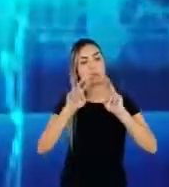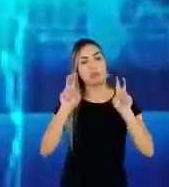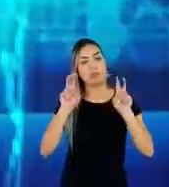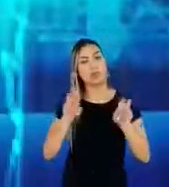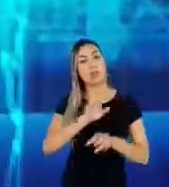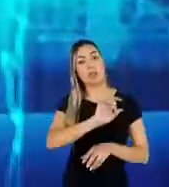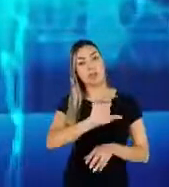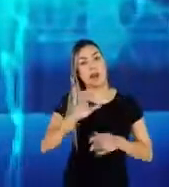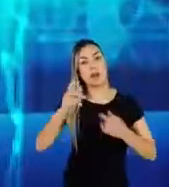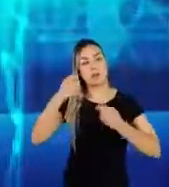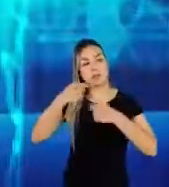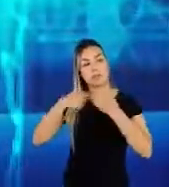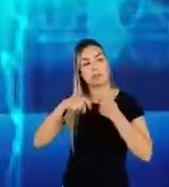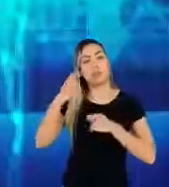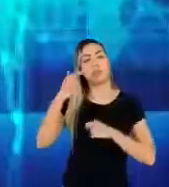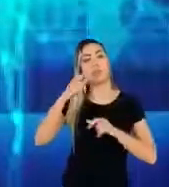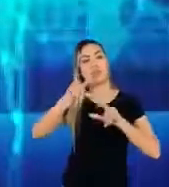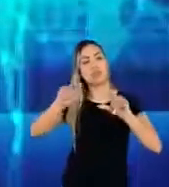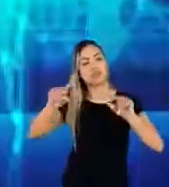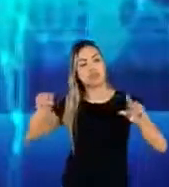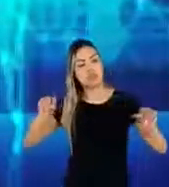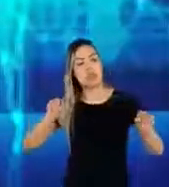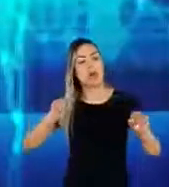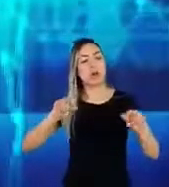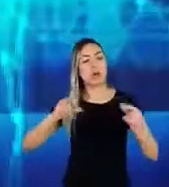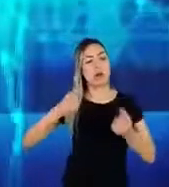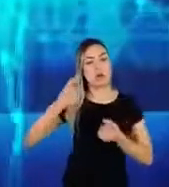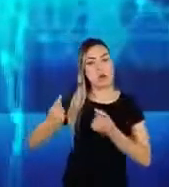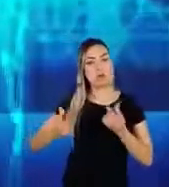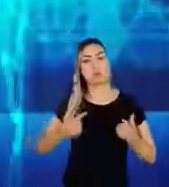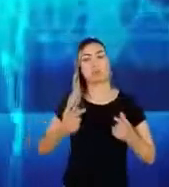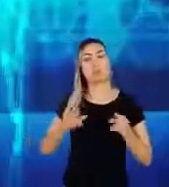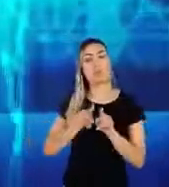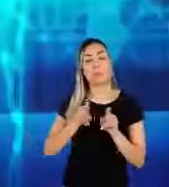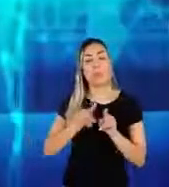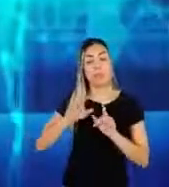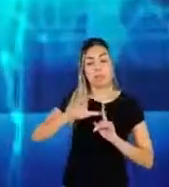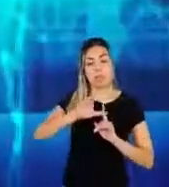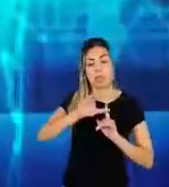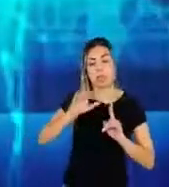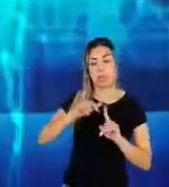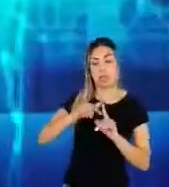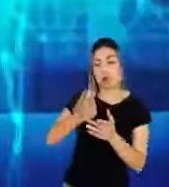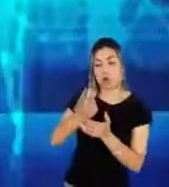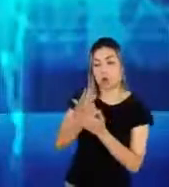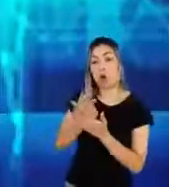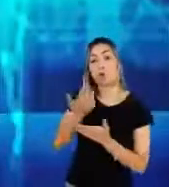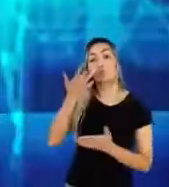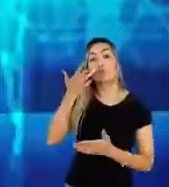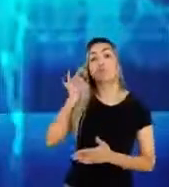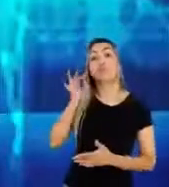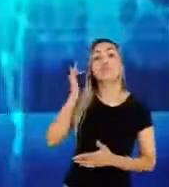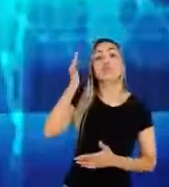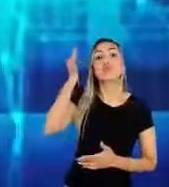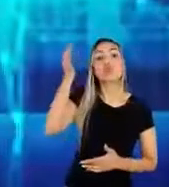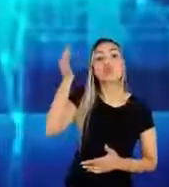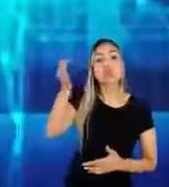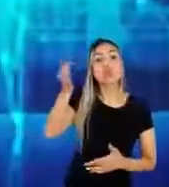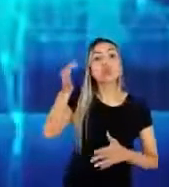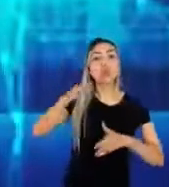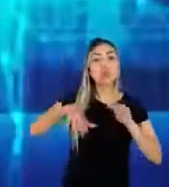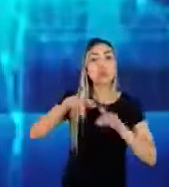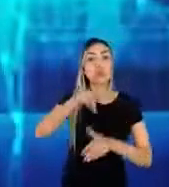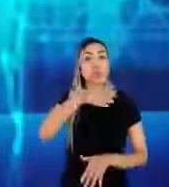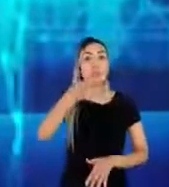Então, a gente escolhe alguns elementos e o cliente que for comprar, quem sabe num futuro muito próximo, esse cliente residencial, vai